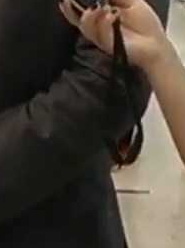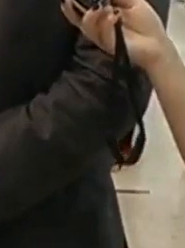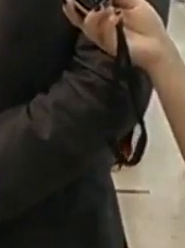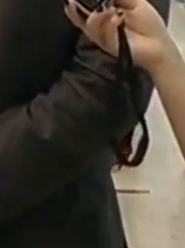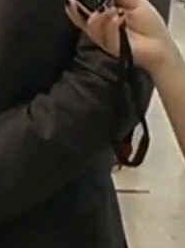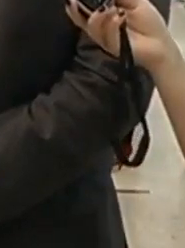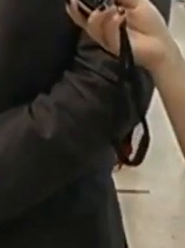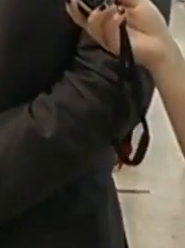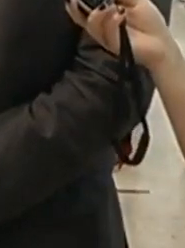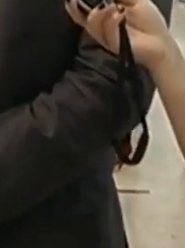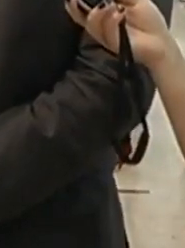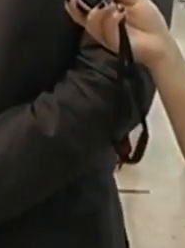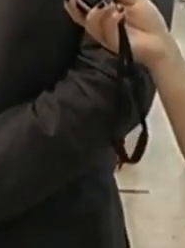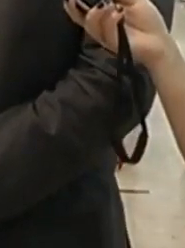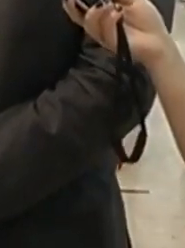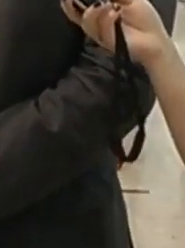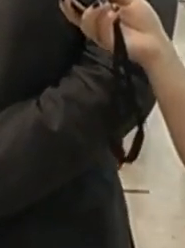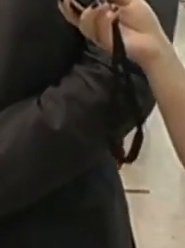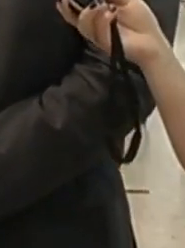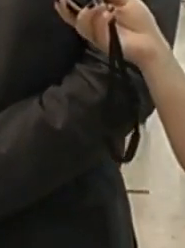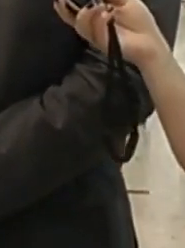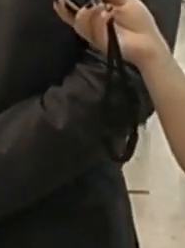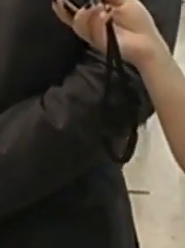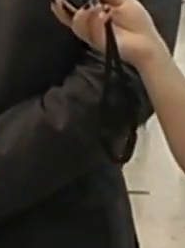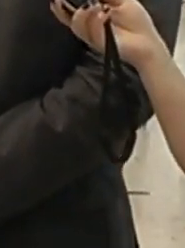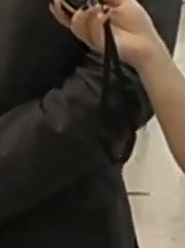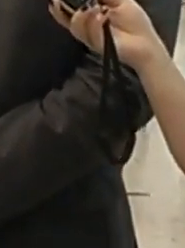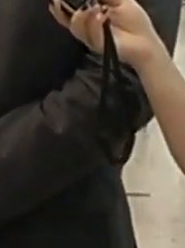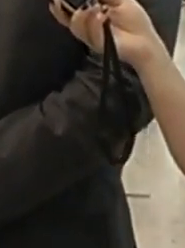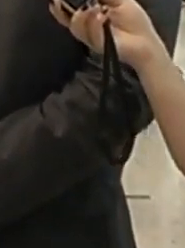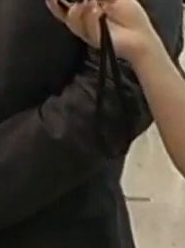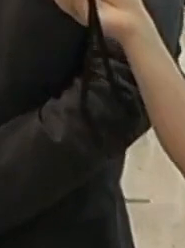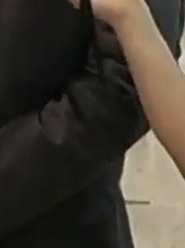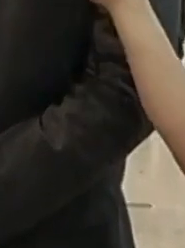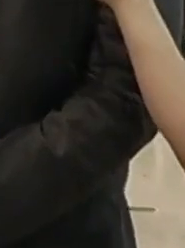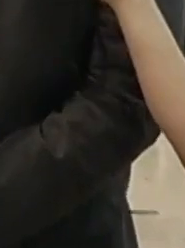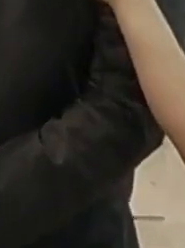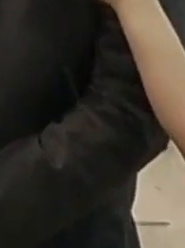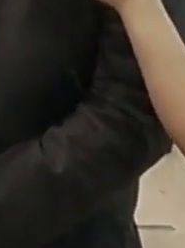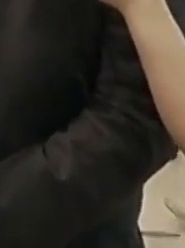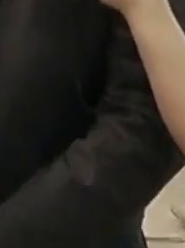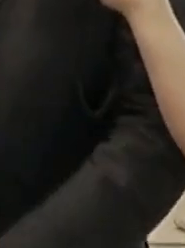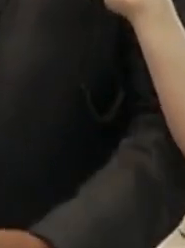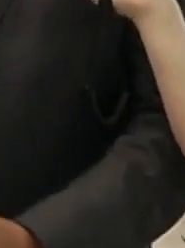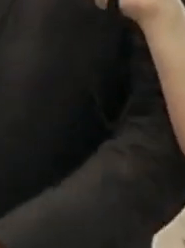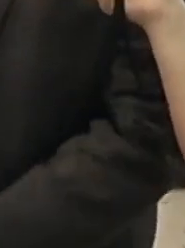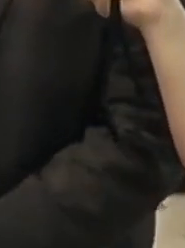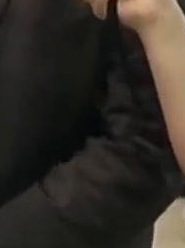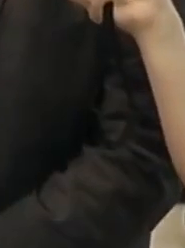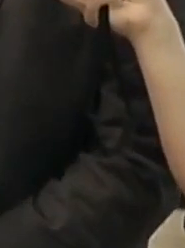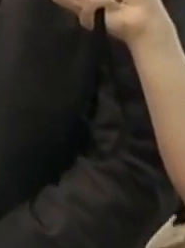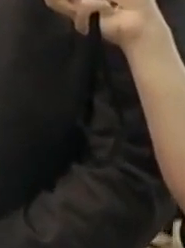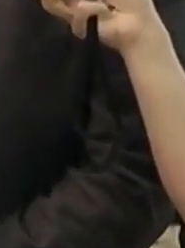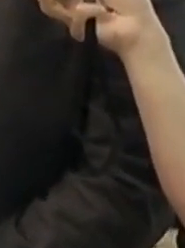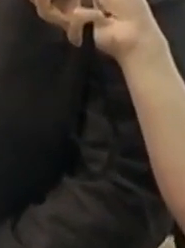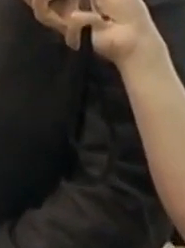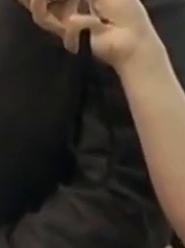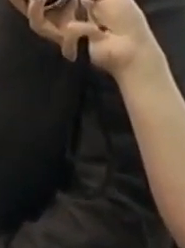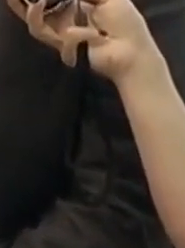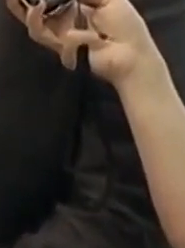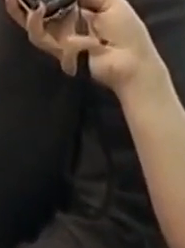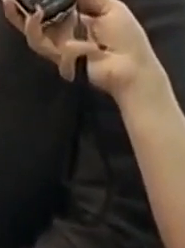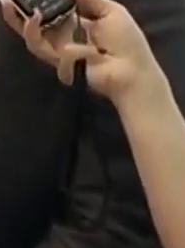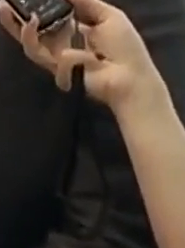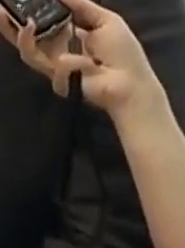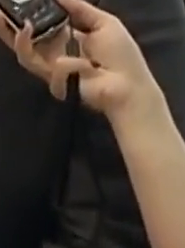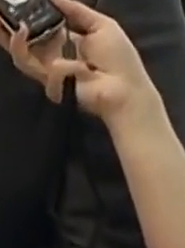de perto os trabalhos. Quais são as primeiras impressões que o senhor teve desse acompanhamento? Boa tarde. Boa tarde, Heitor. Boa tarde, senhores telespectadores.